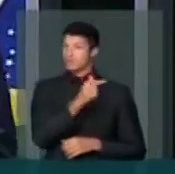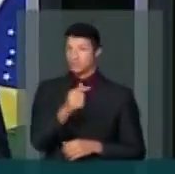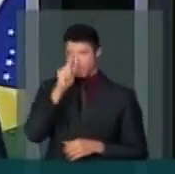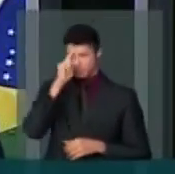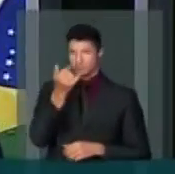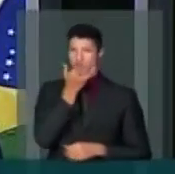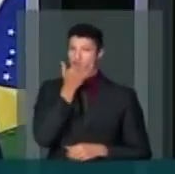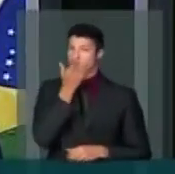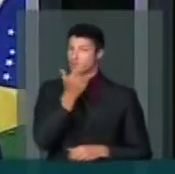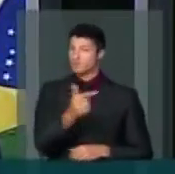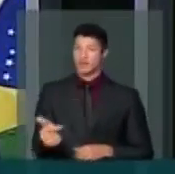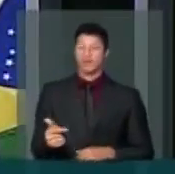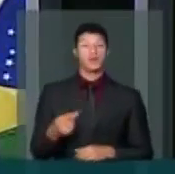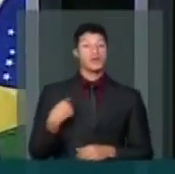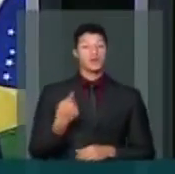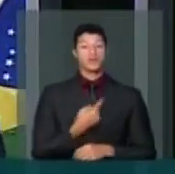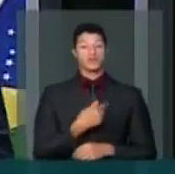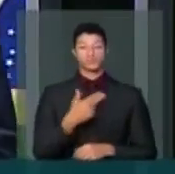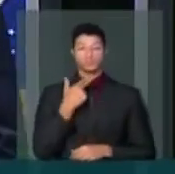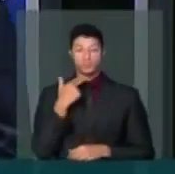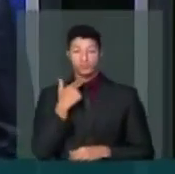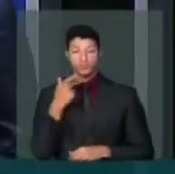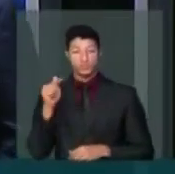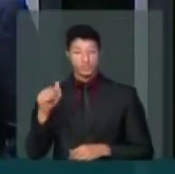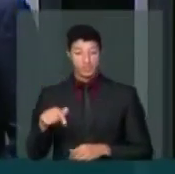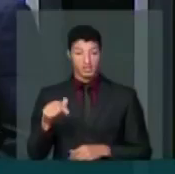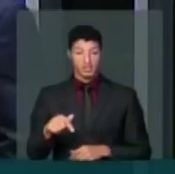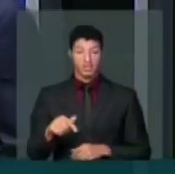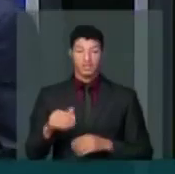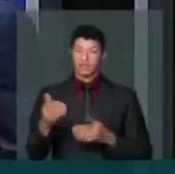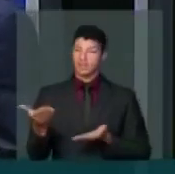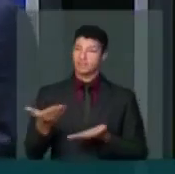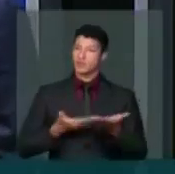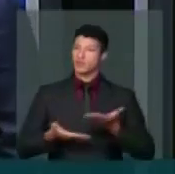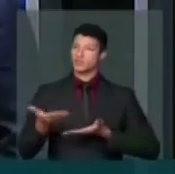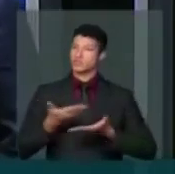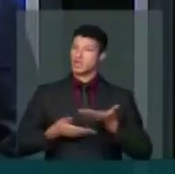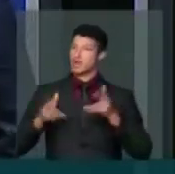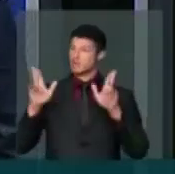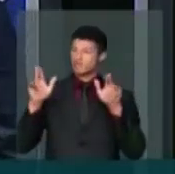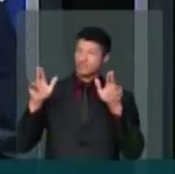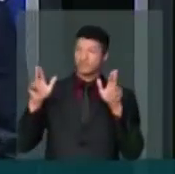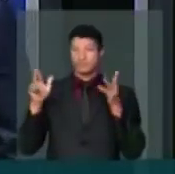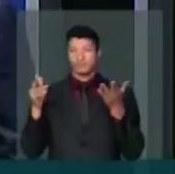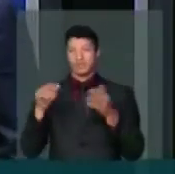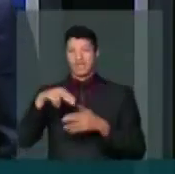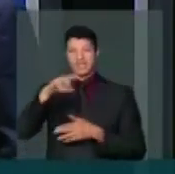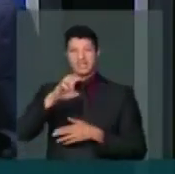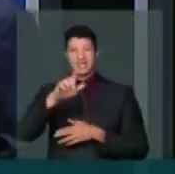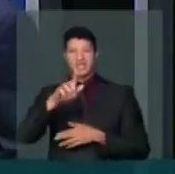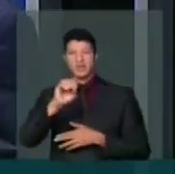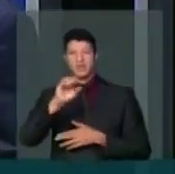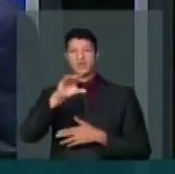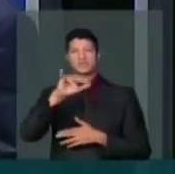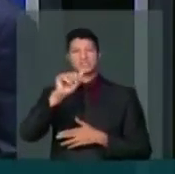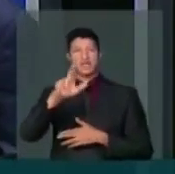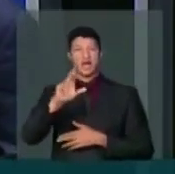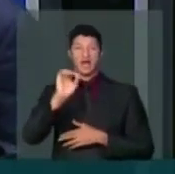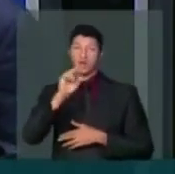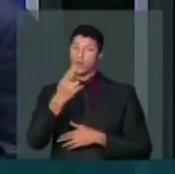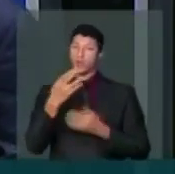desculpa. Nós não podemos aqui negociar, entre aspas, se o termo é esse, ou